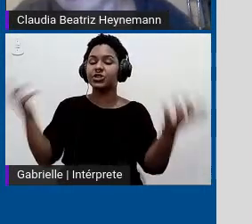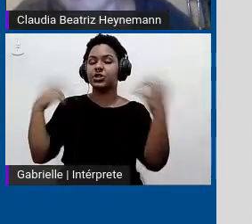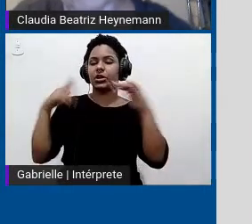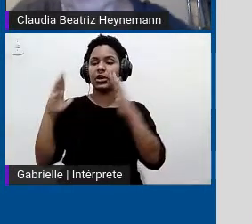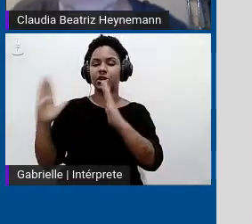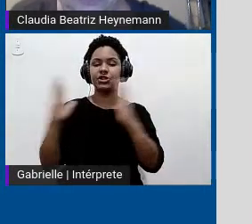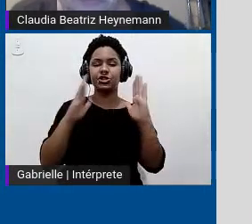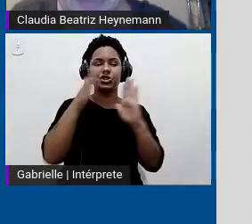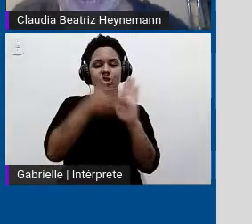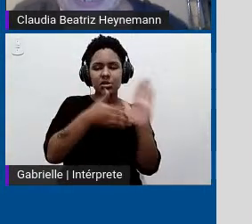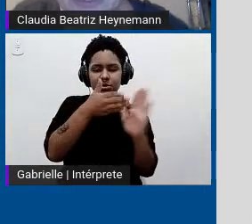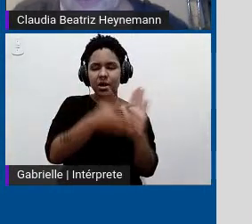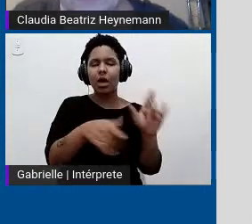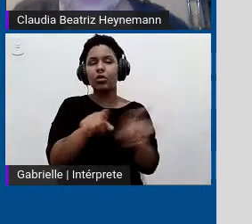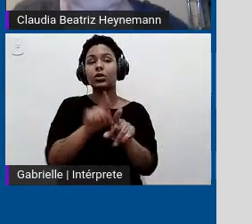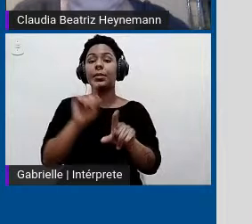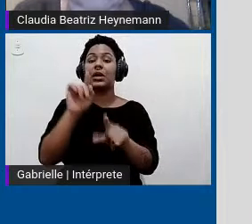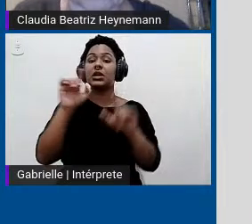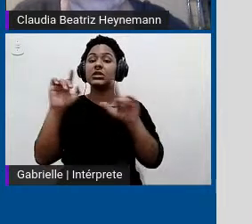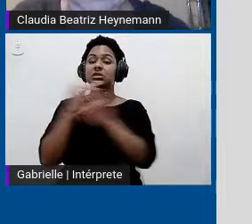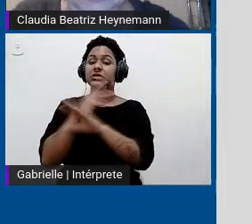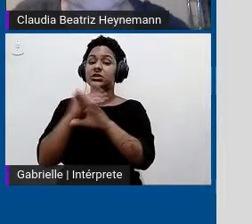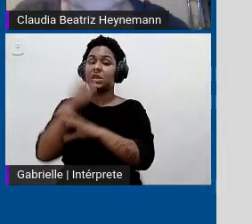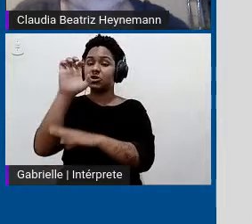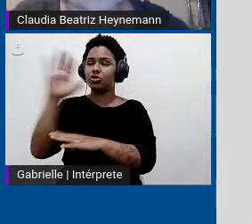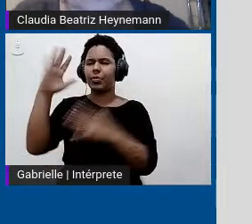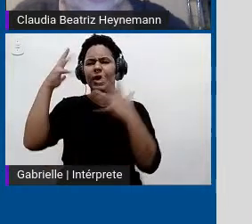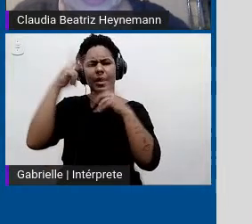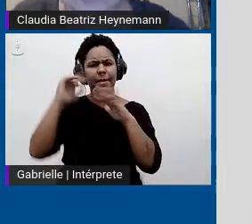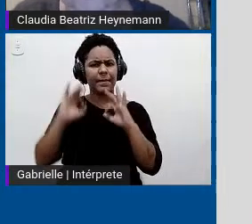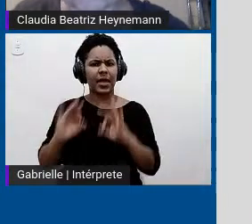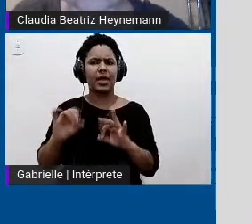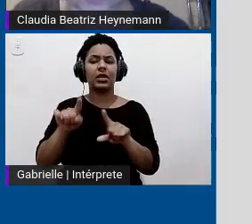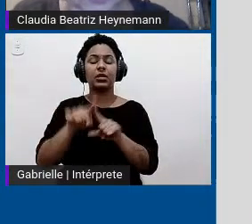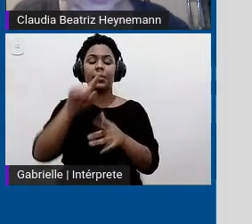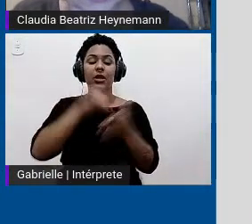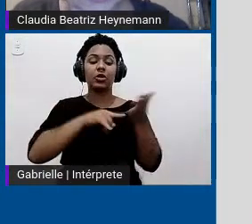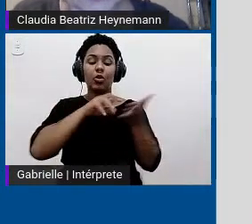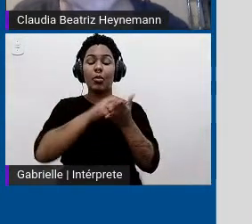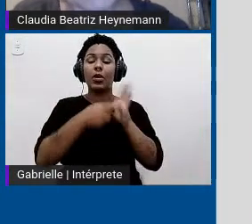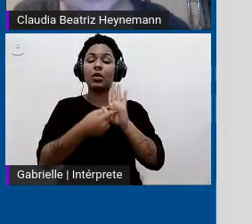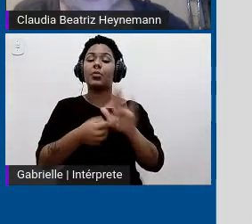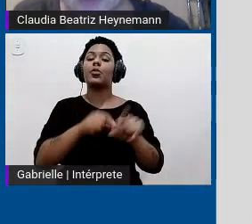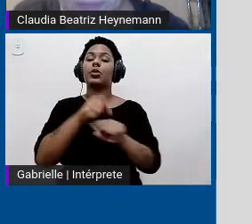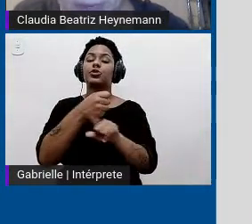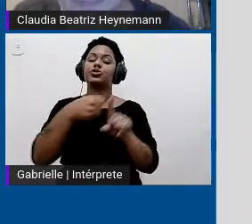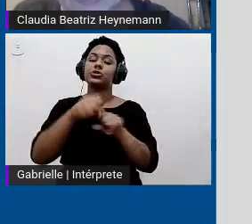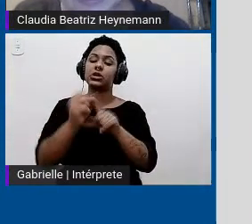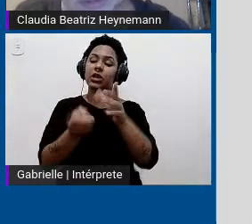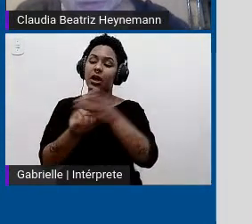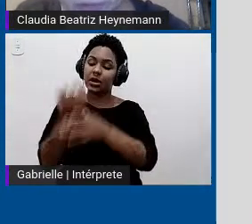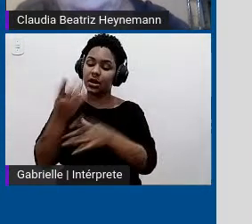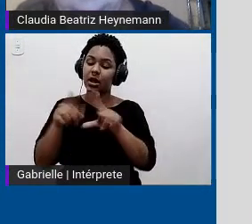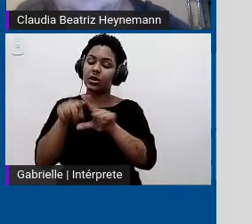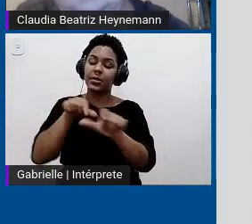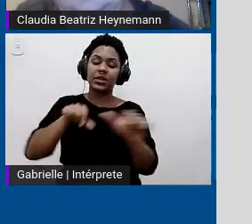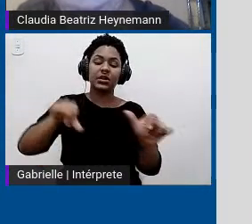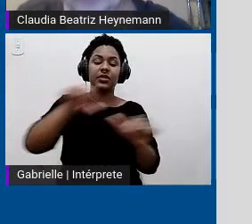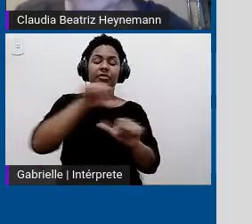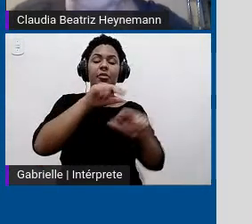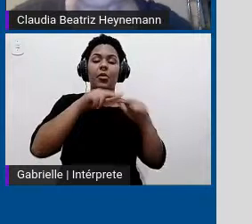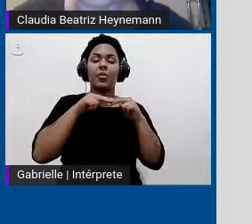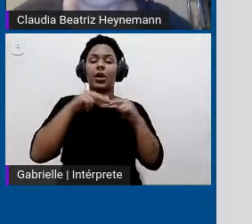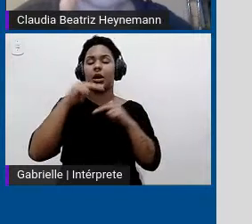são inequivocamente belas e documentam a visualidade dessa sociedade constituída e transformada pela imagem